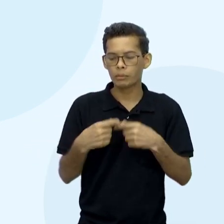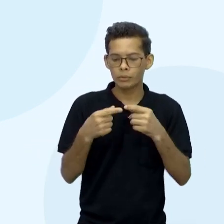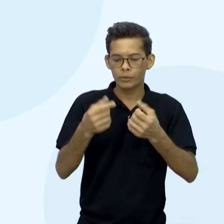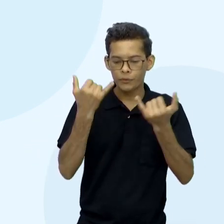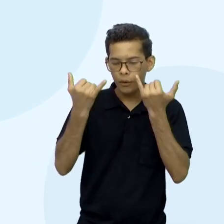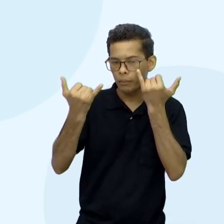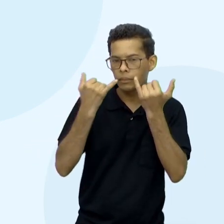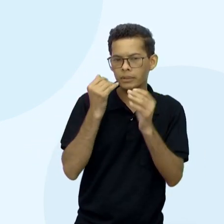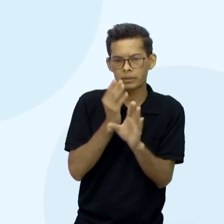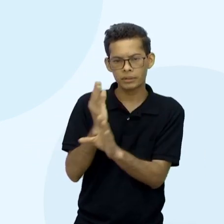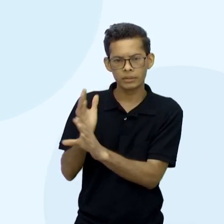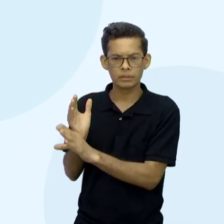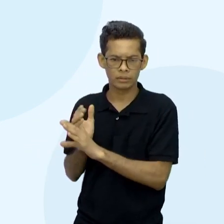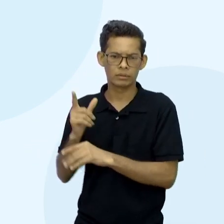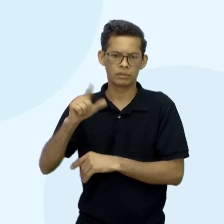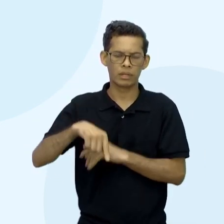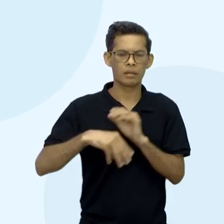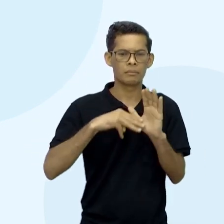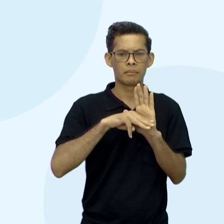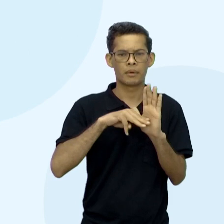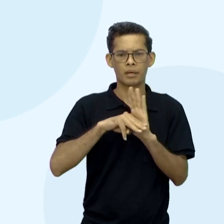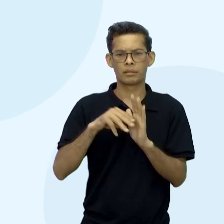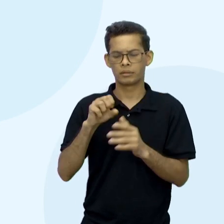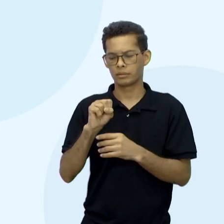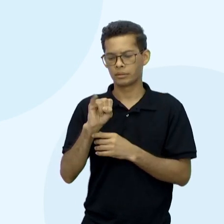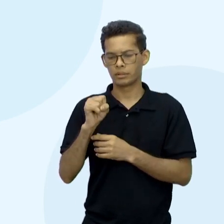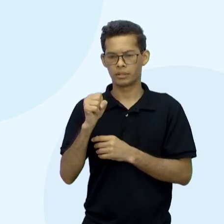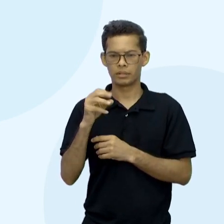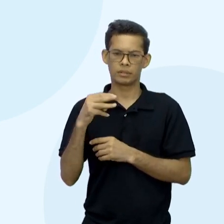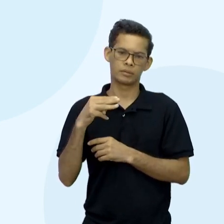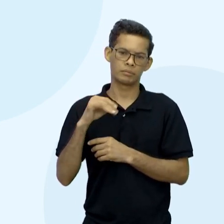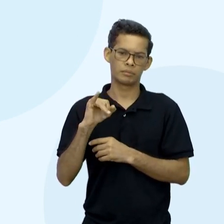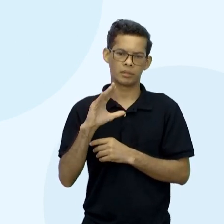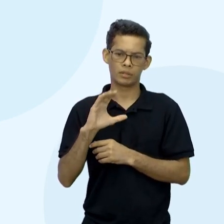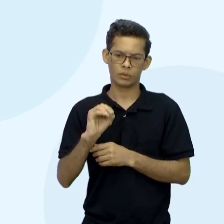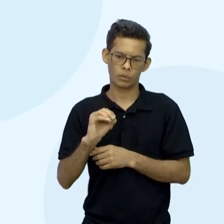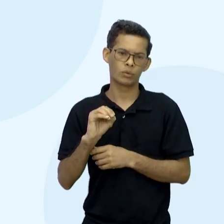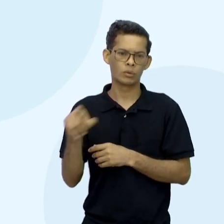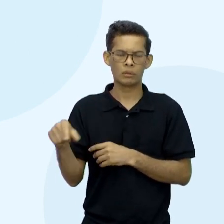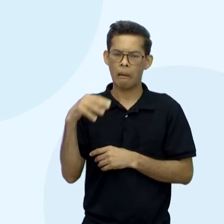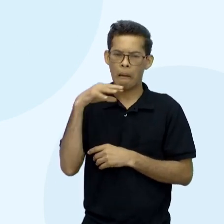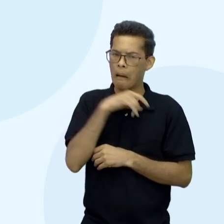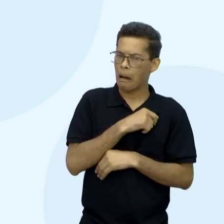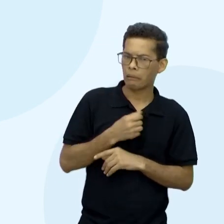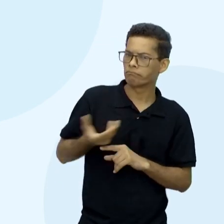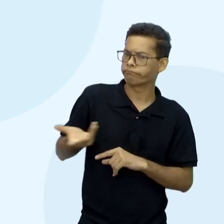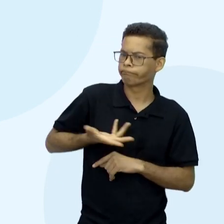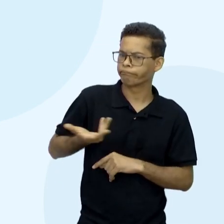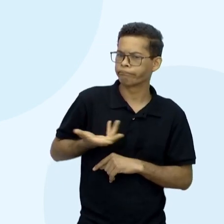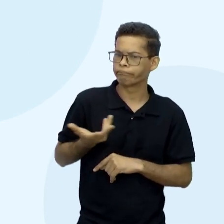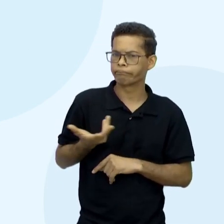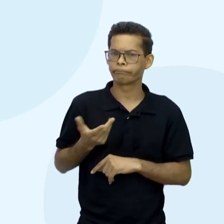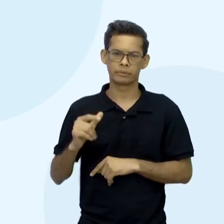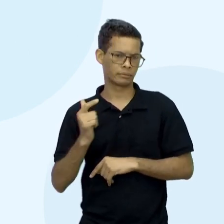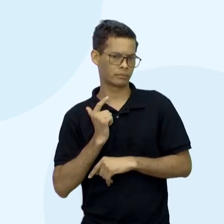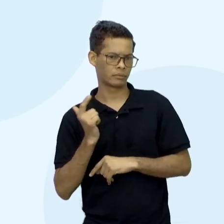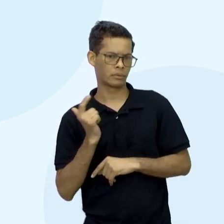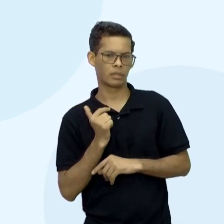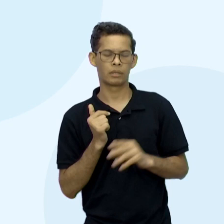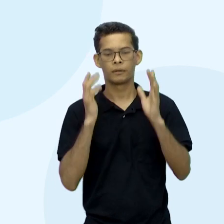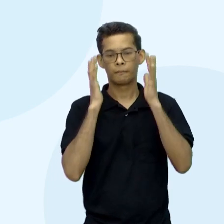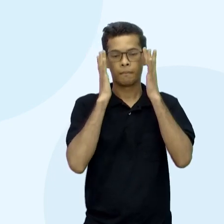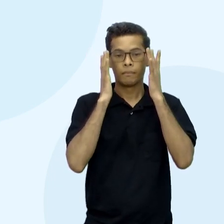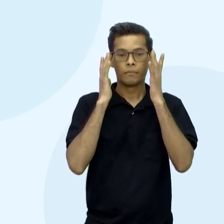do método sísmico, né? Que eu já comentei com vocês o que é método sísmico, mas muito mais rápida, prática e versátil, né? O equipamento de